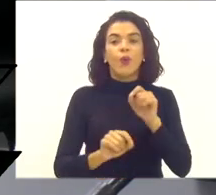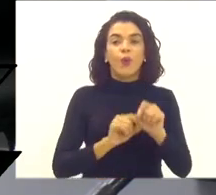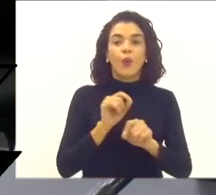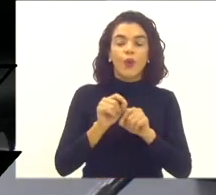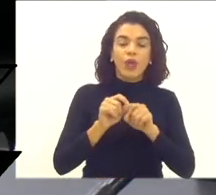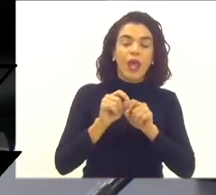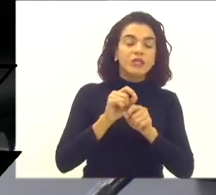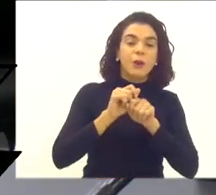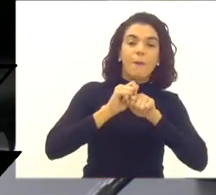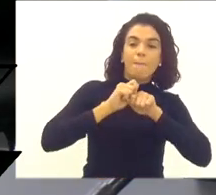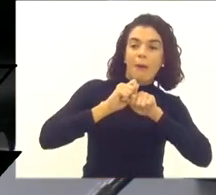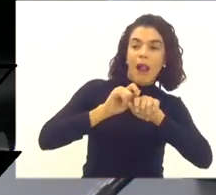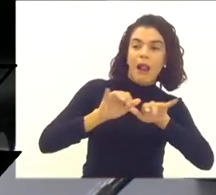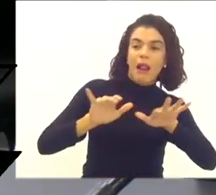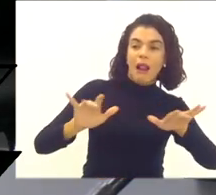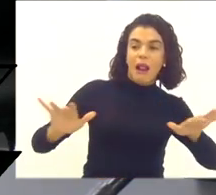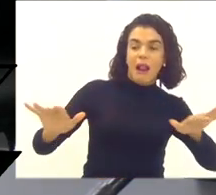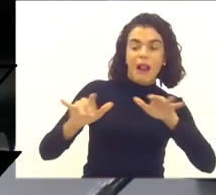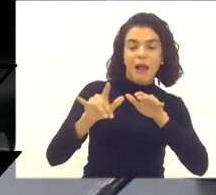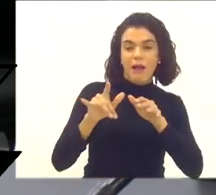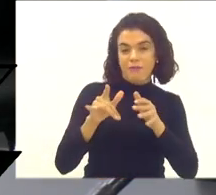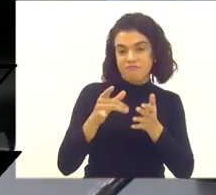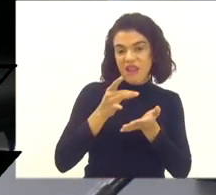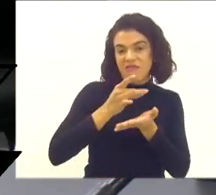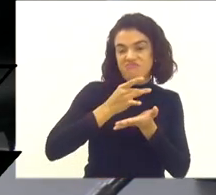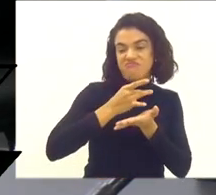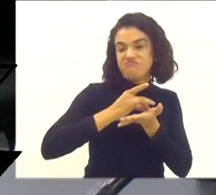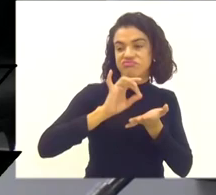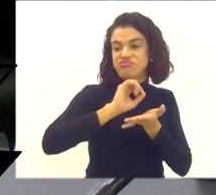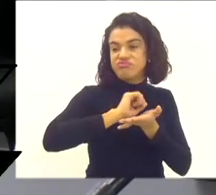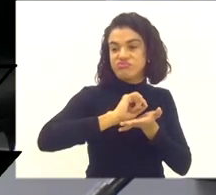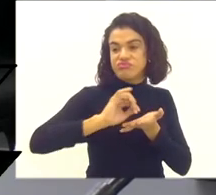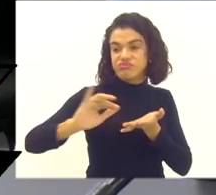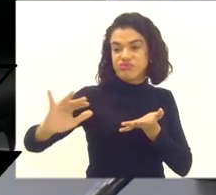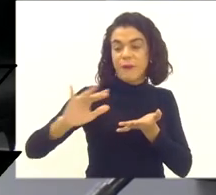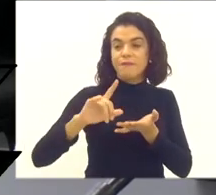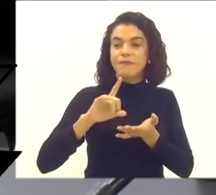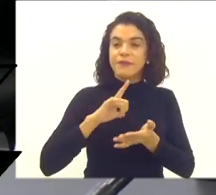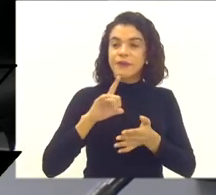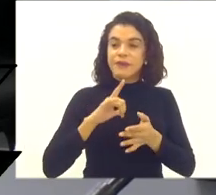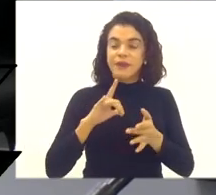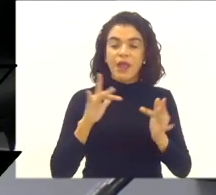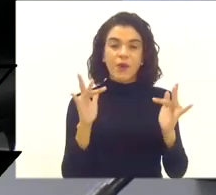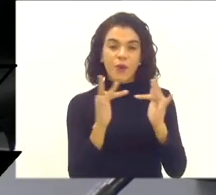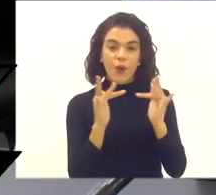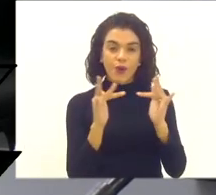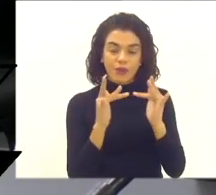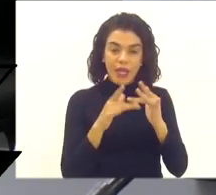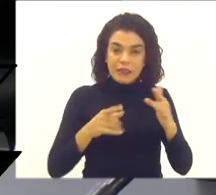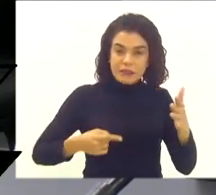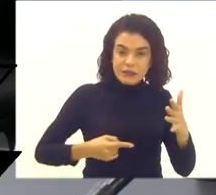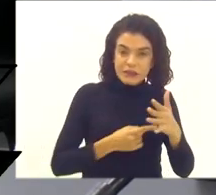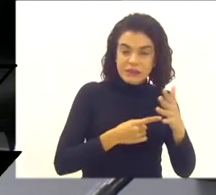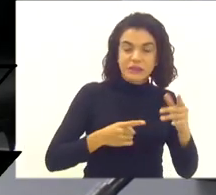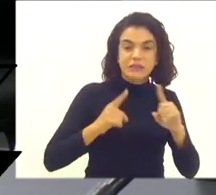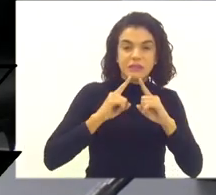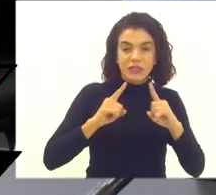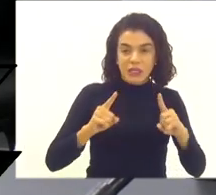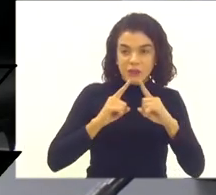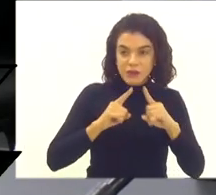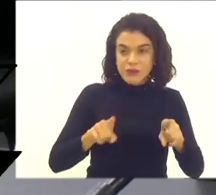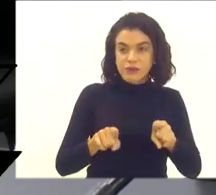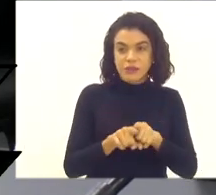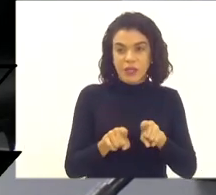vezes no que elas estão colocando tem esse canal de denúncias para violência política de gênero